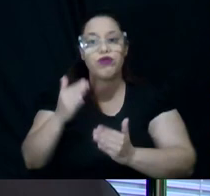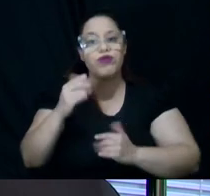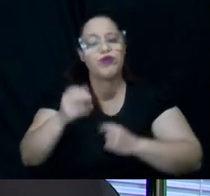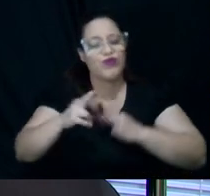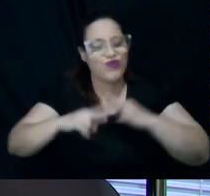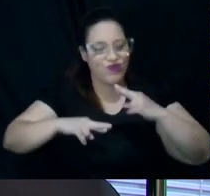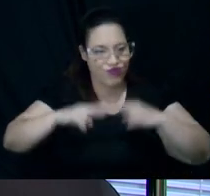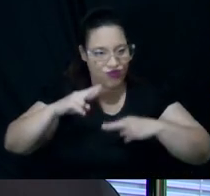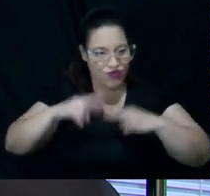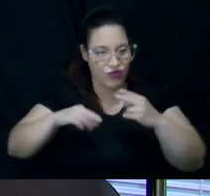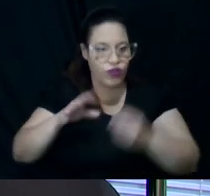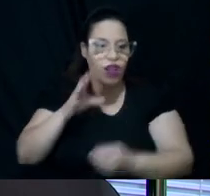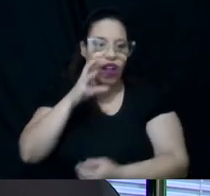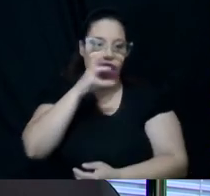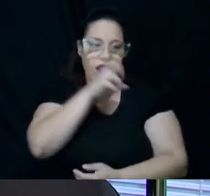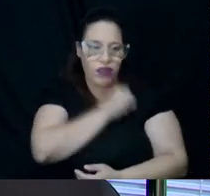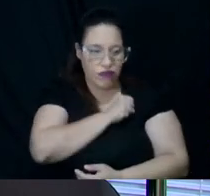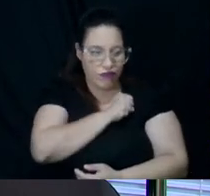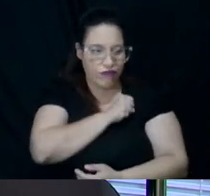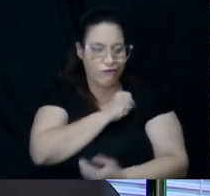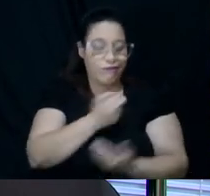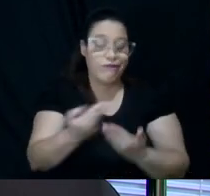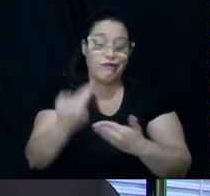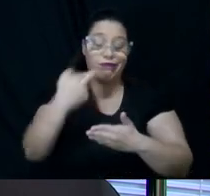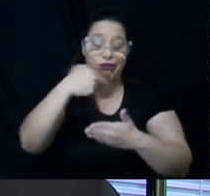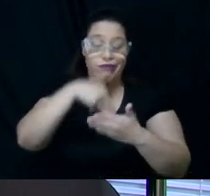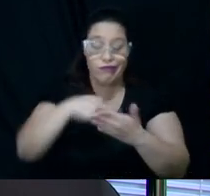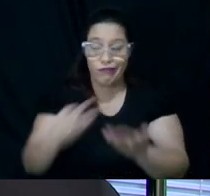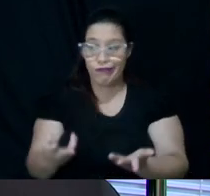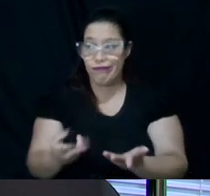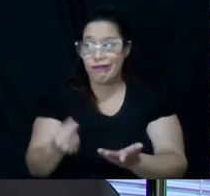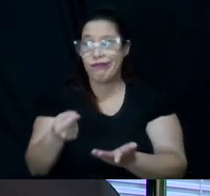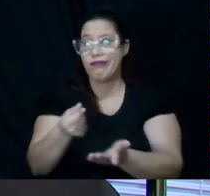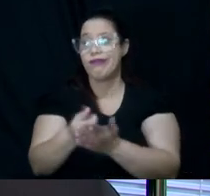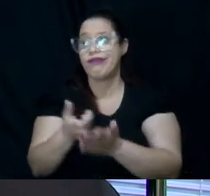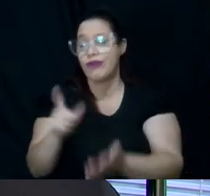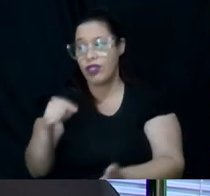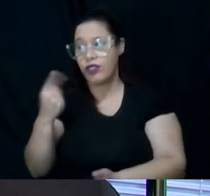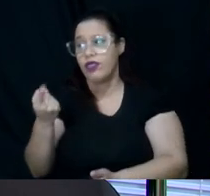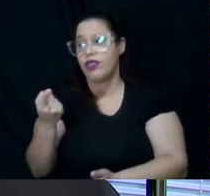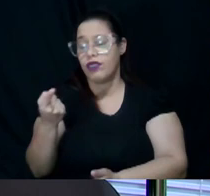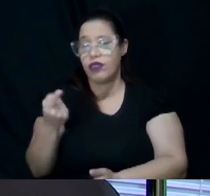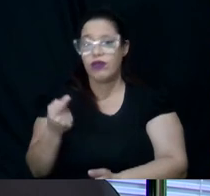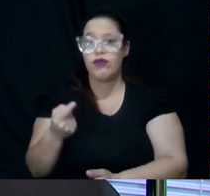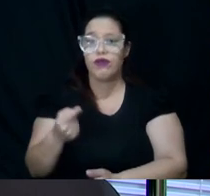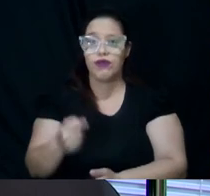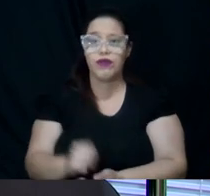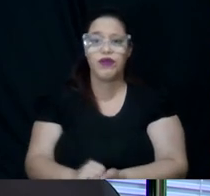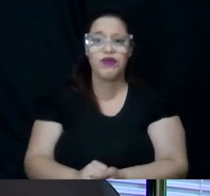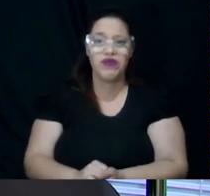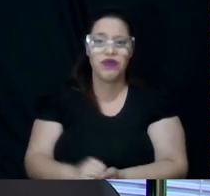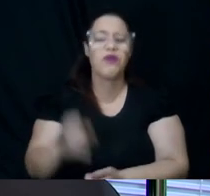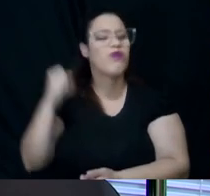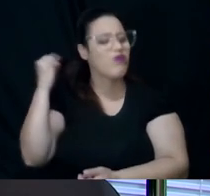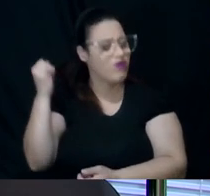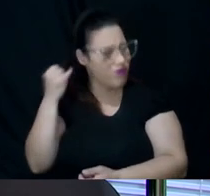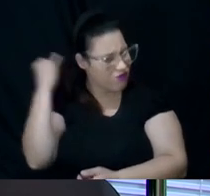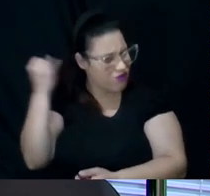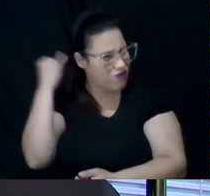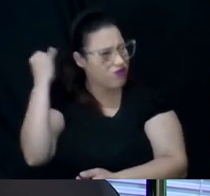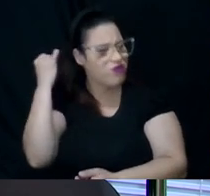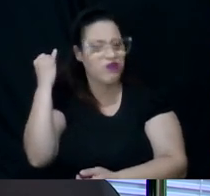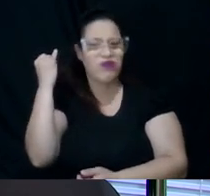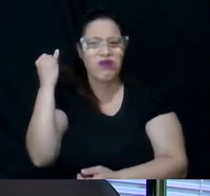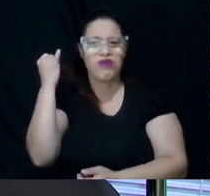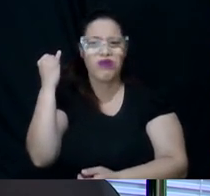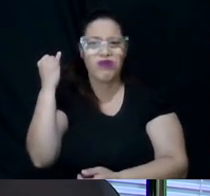agilidade com o retorno ou com o investimento que você vai precisar fazer. Então é muito importante aqui ter uma atenção